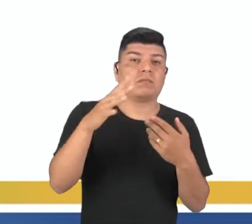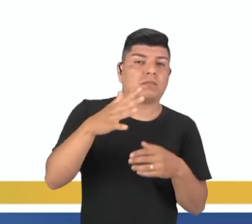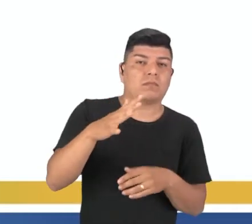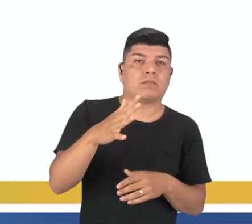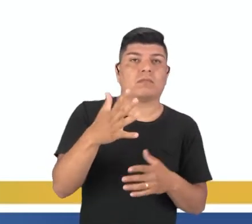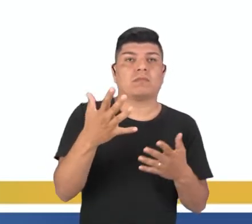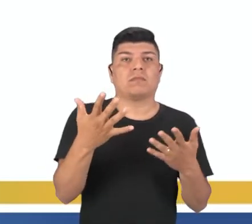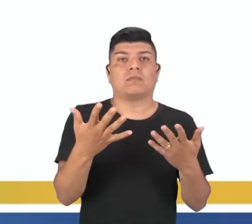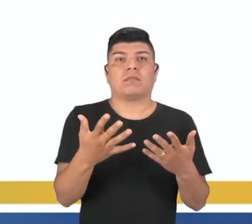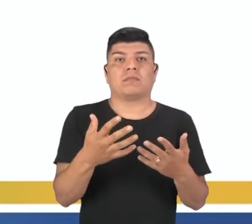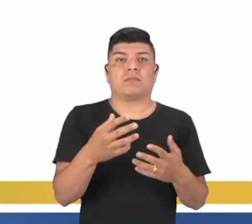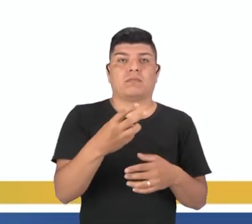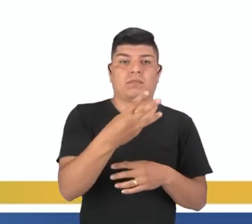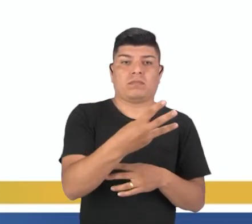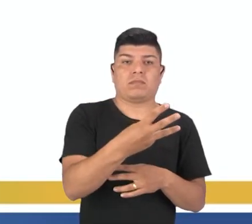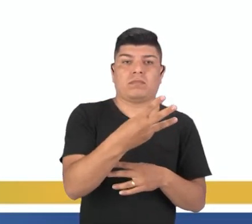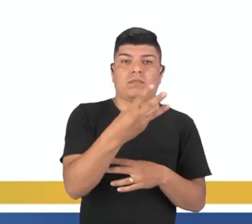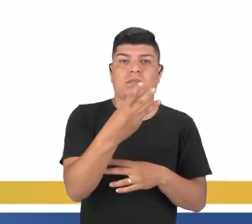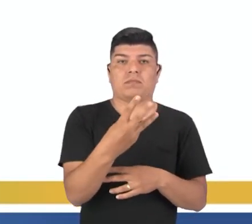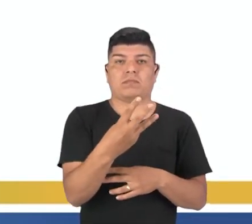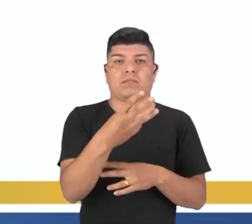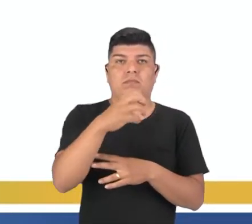ser aproximadamente,